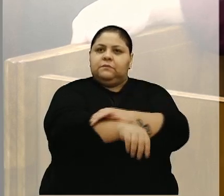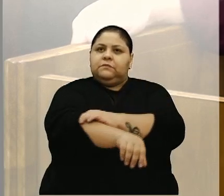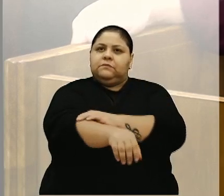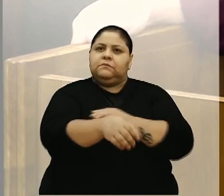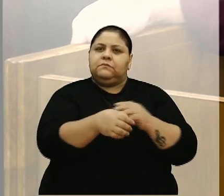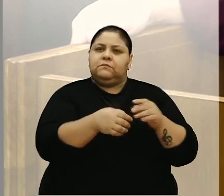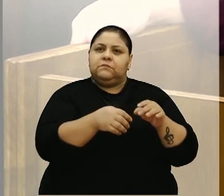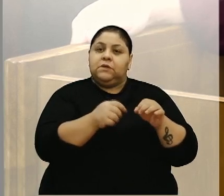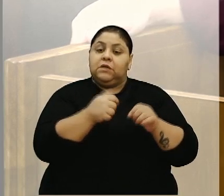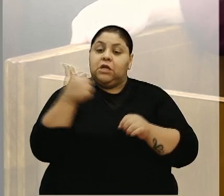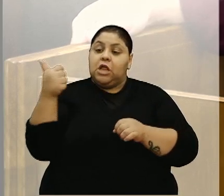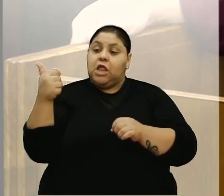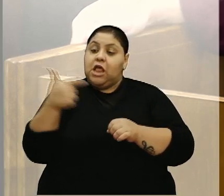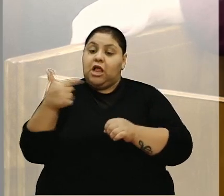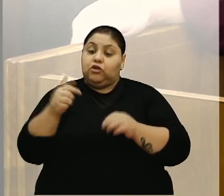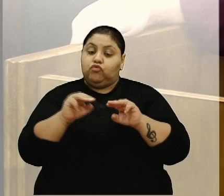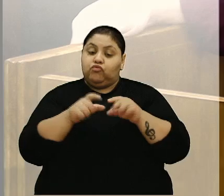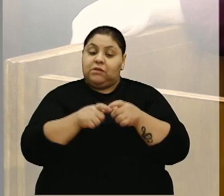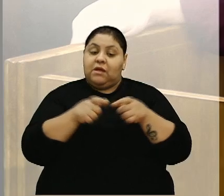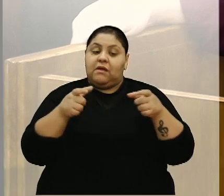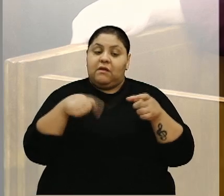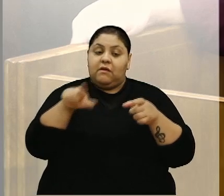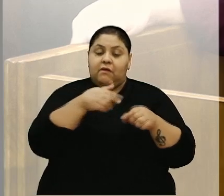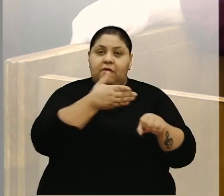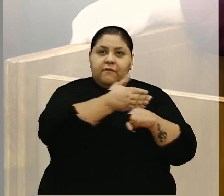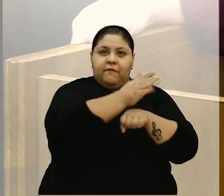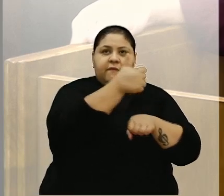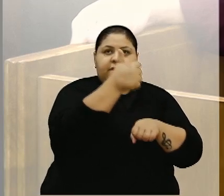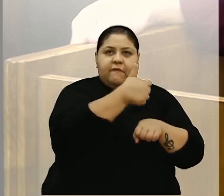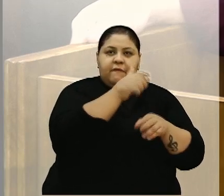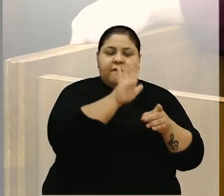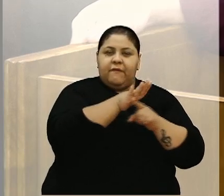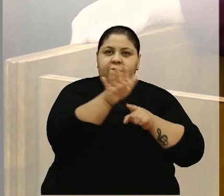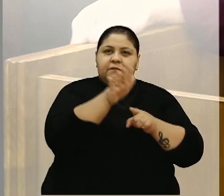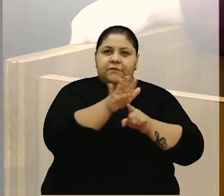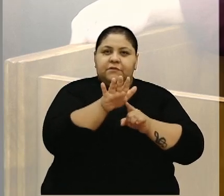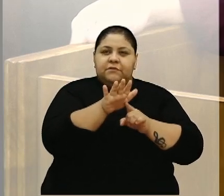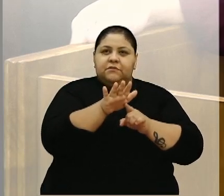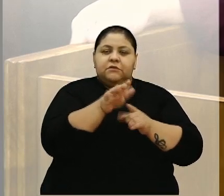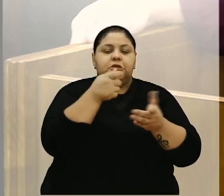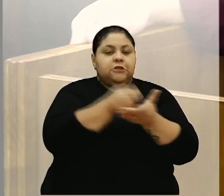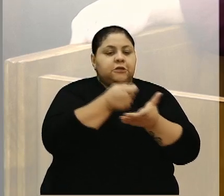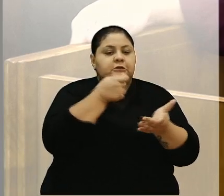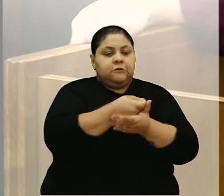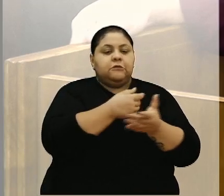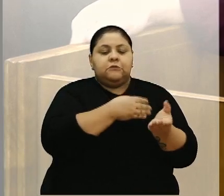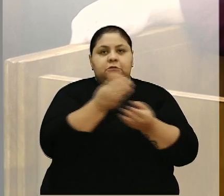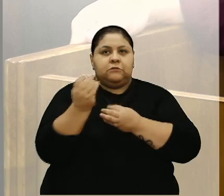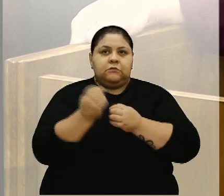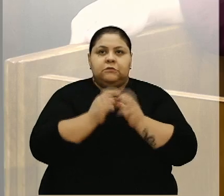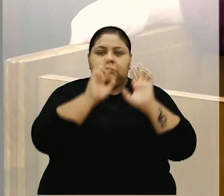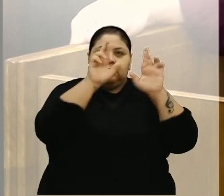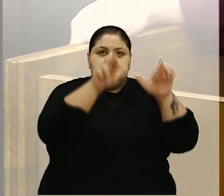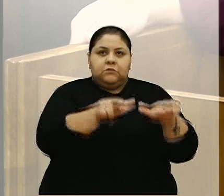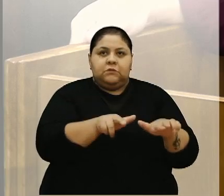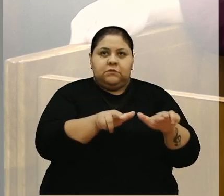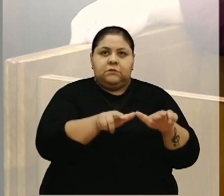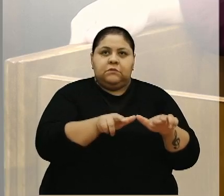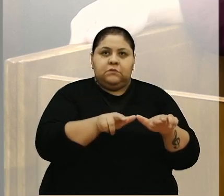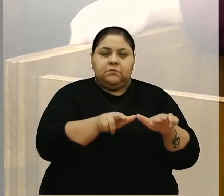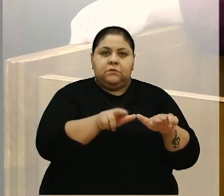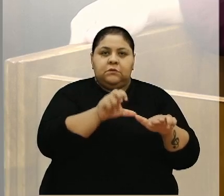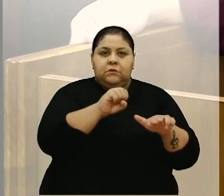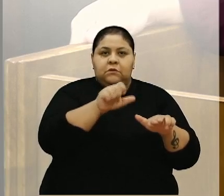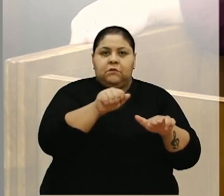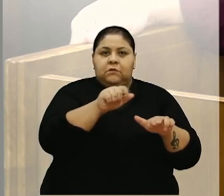segunda ampliação que a gente participa. A primeira foi até uma demanda que briguei muito pela região do São Marquinhos, que